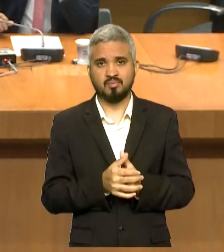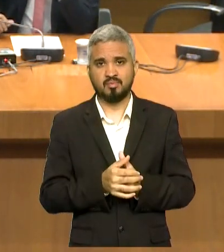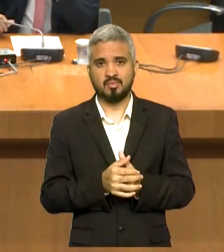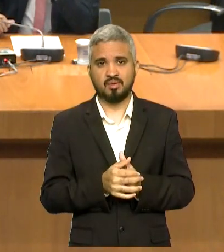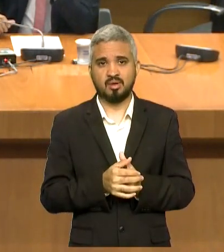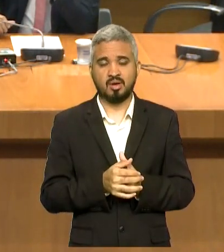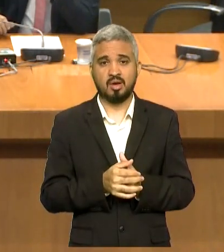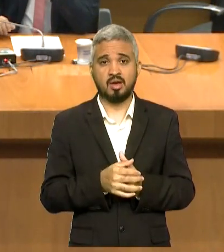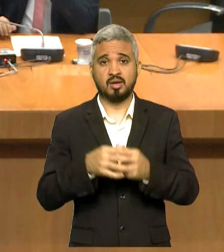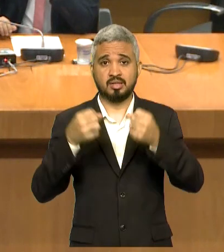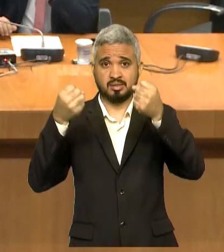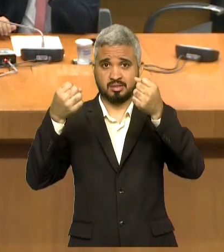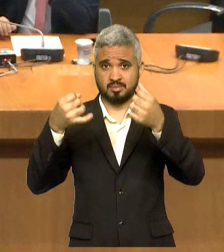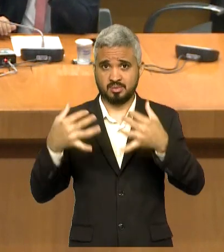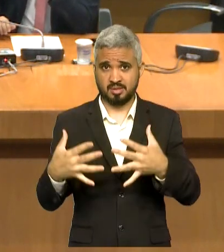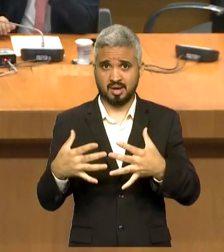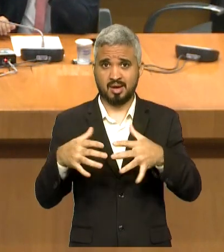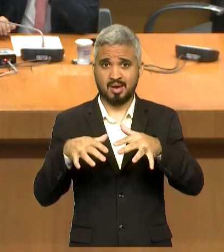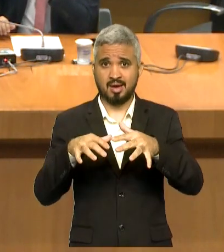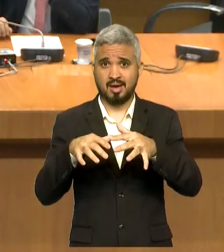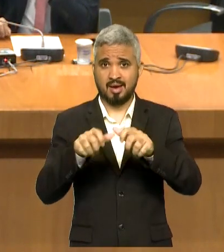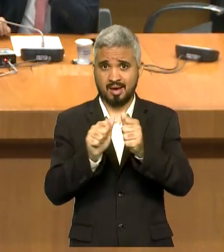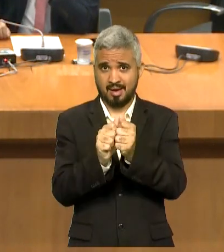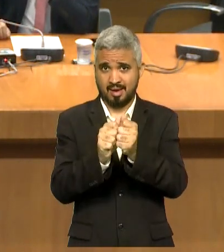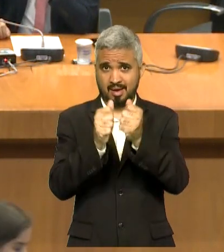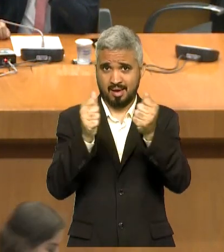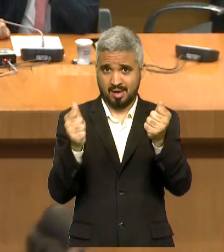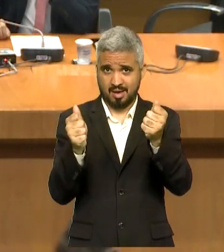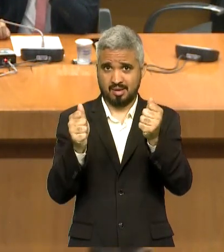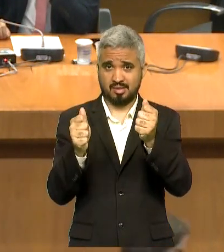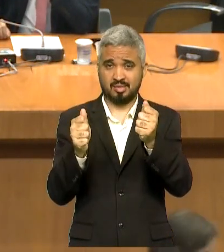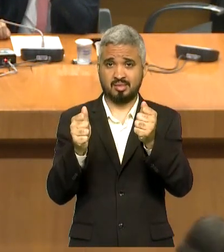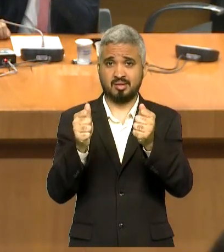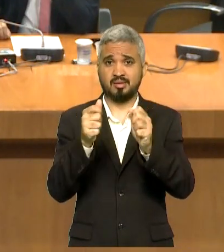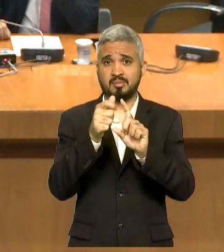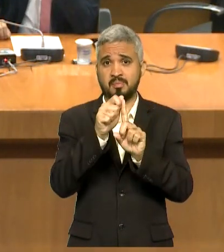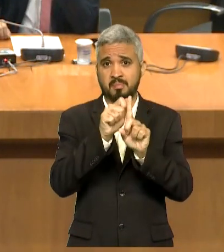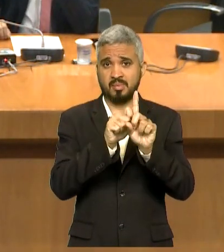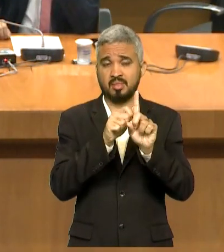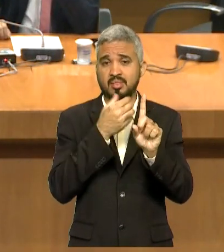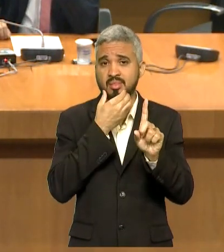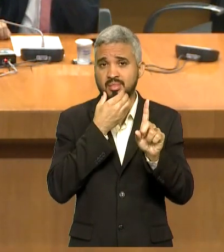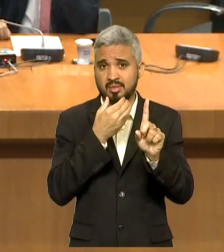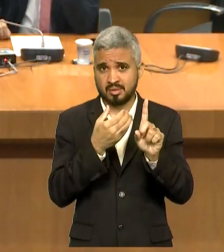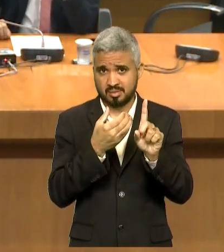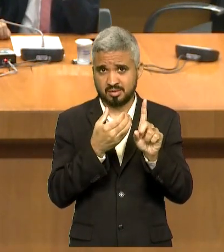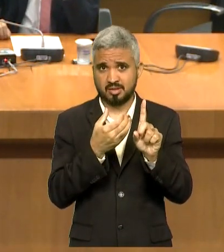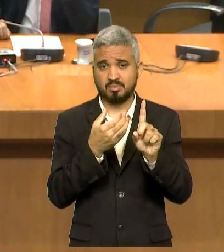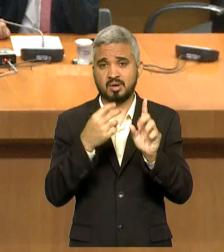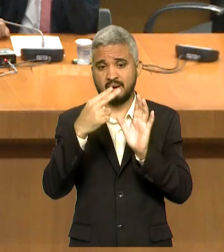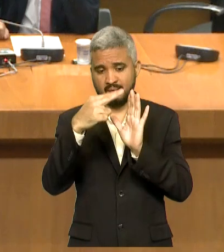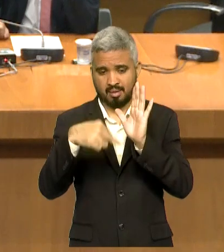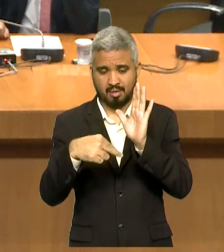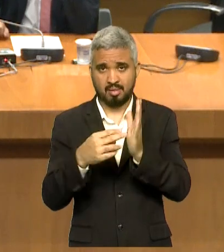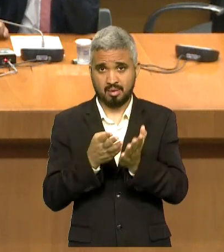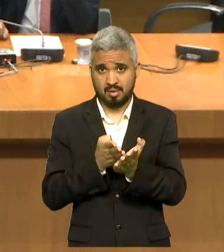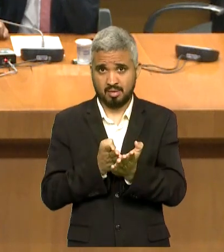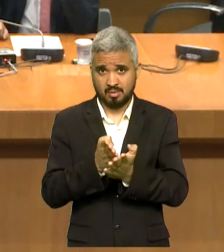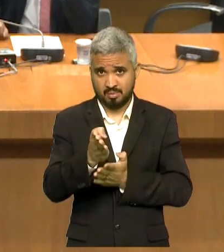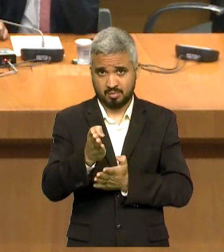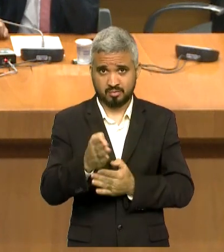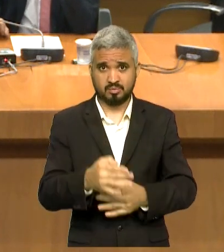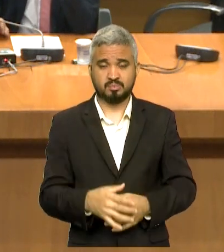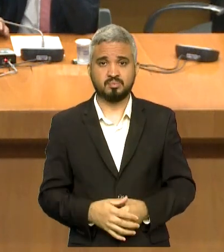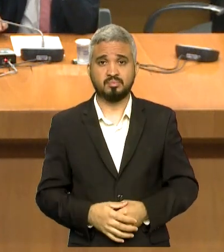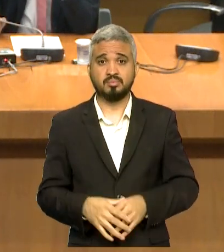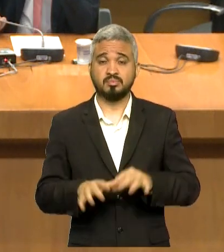anterior, a ata da última sessão ordinária do mês de dezembro, teria sido lida e aprovada. De